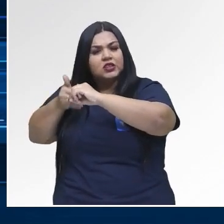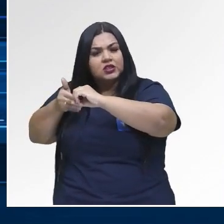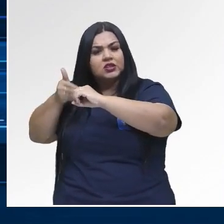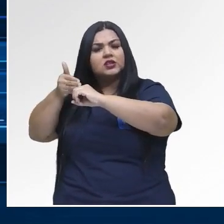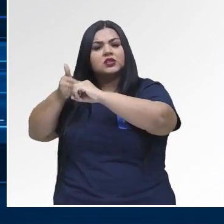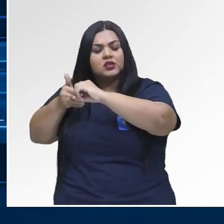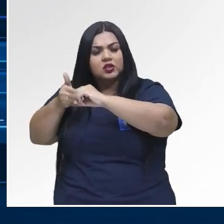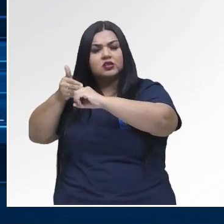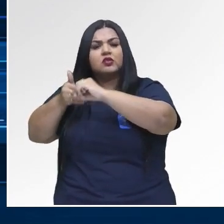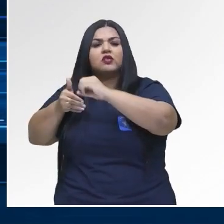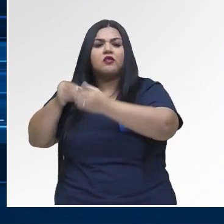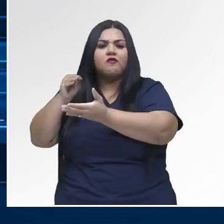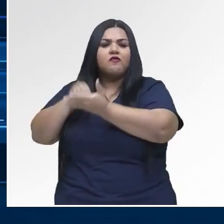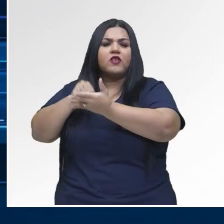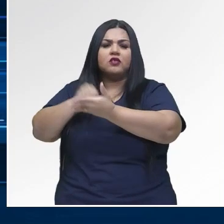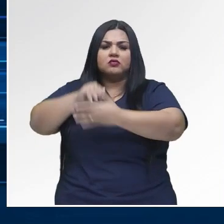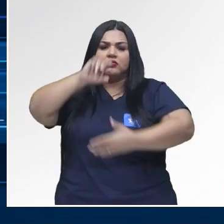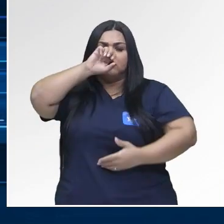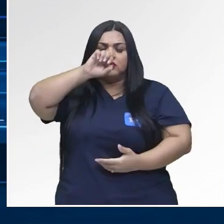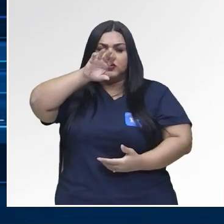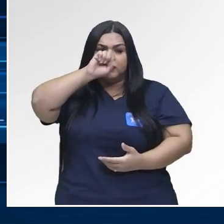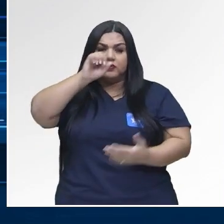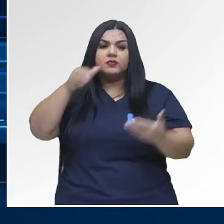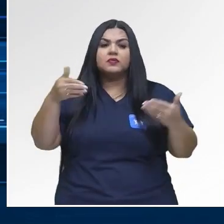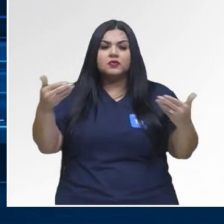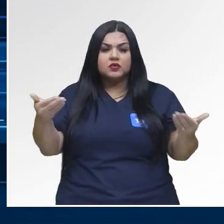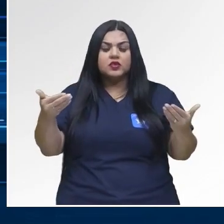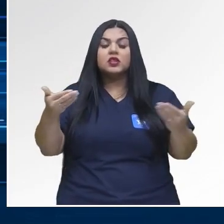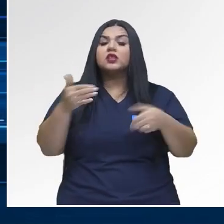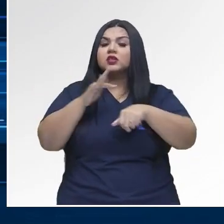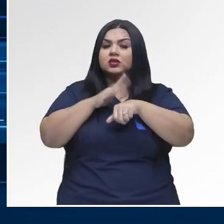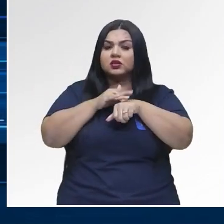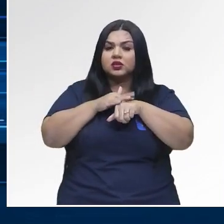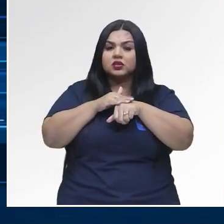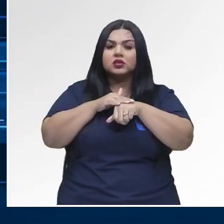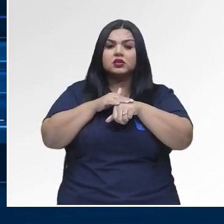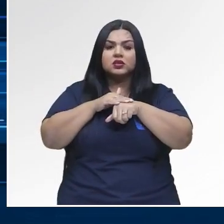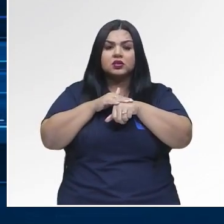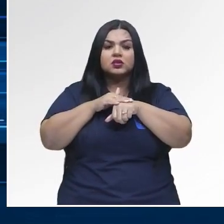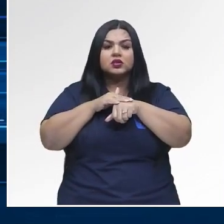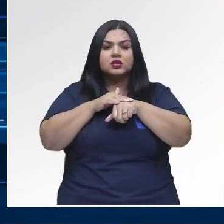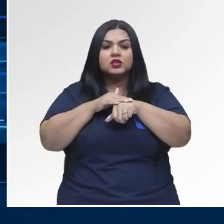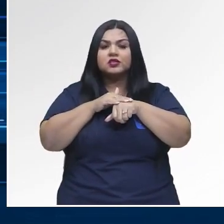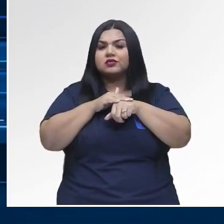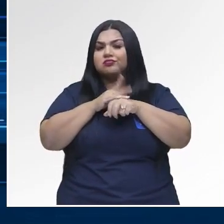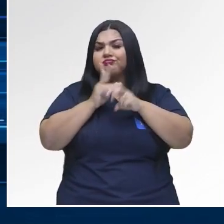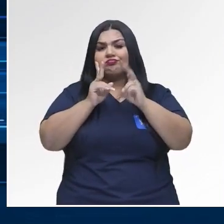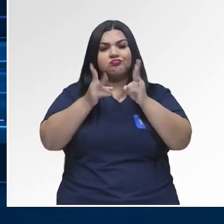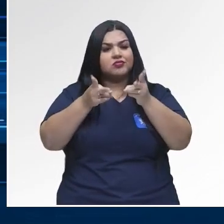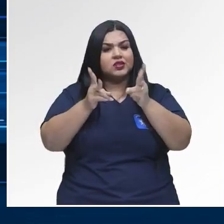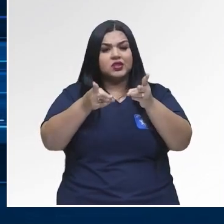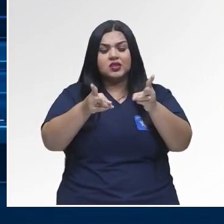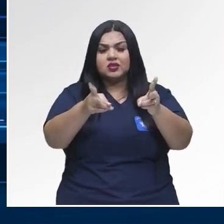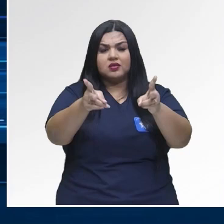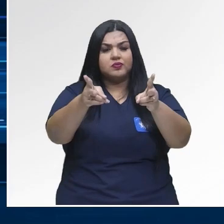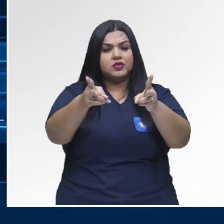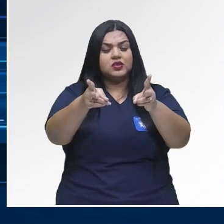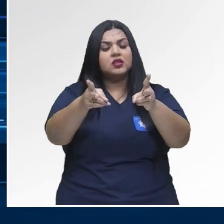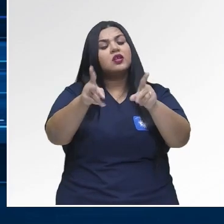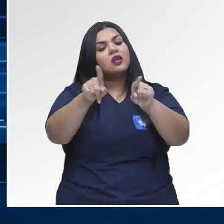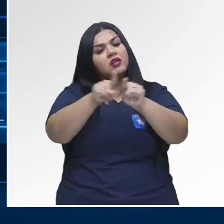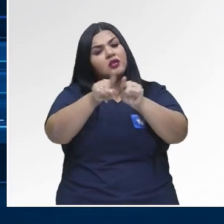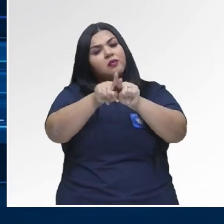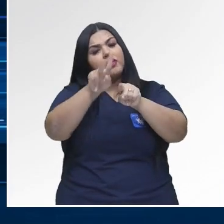insuficiência respiratória também, né? Então, essa doença, ela é crônica, e aí ela também vai destruindo